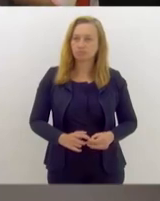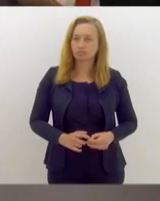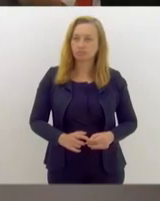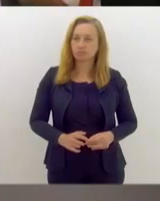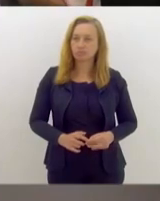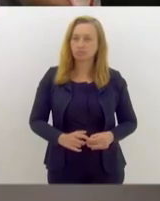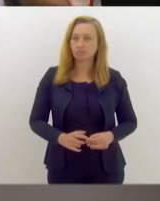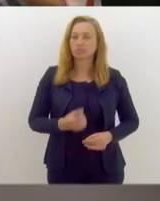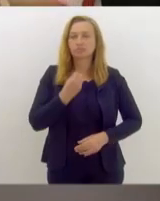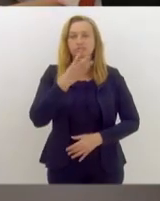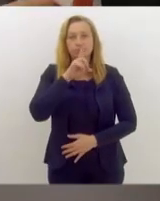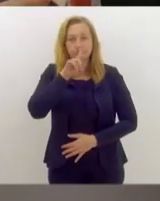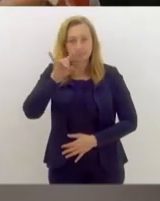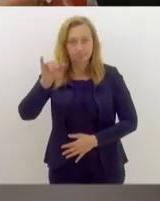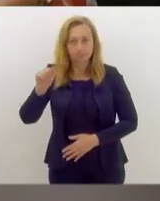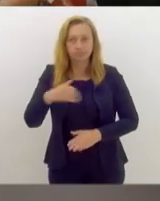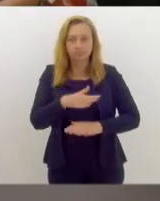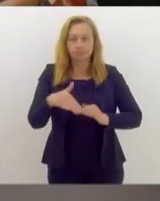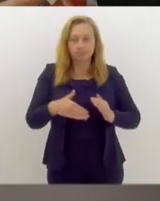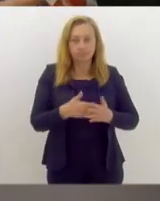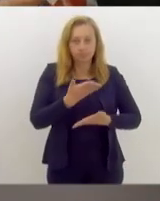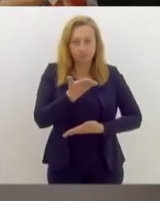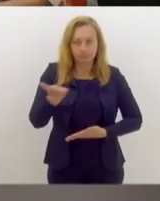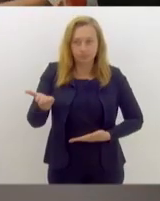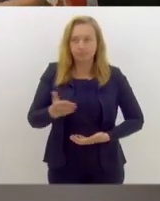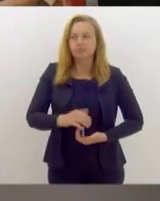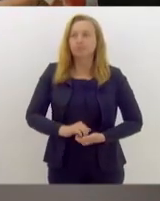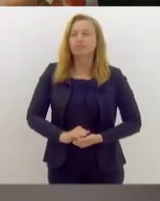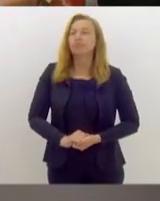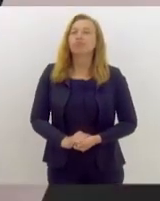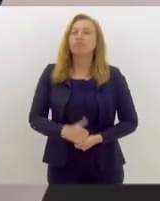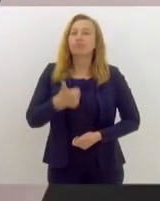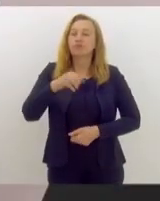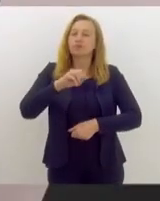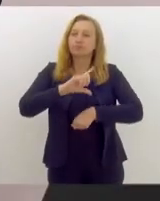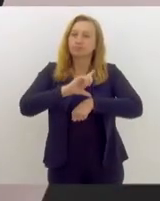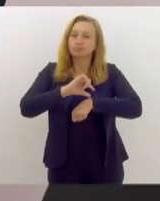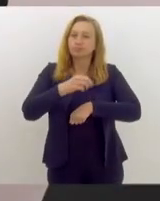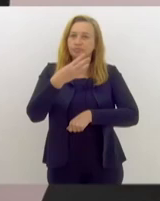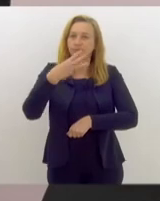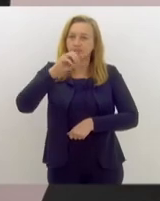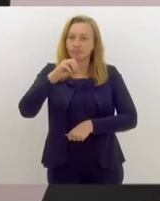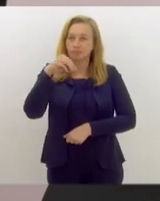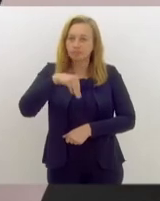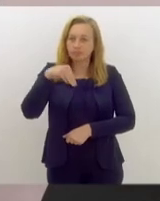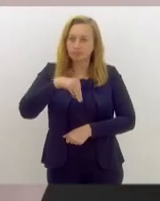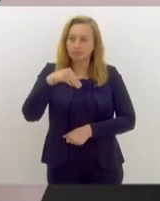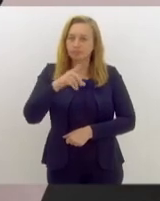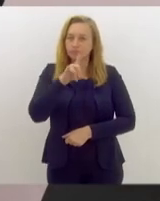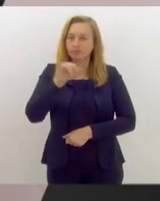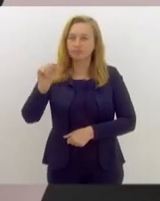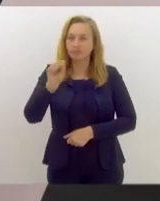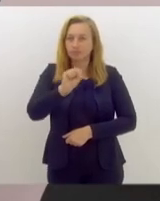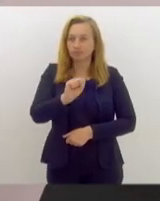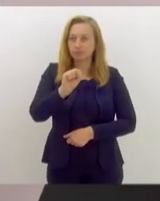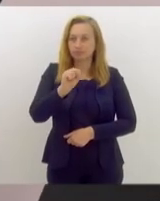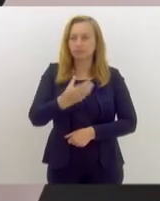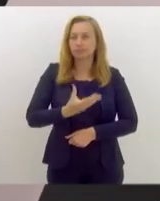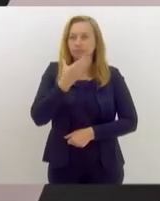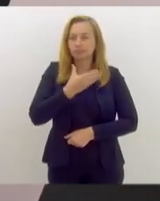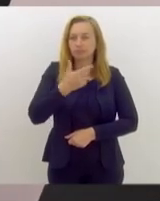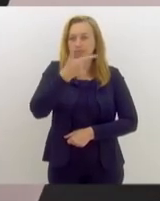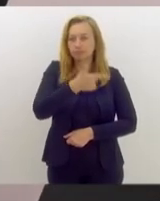Então, bom dia a todas, todos e todas. Às 10 horas e 30 minutos do dia 8 de dezembro de